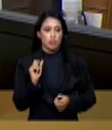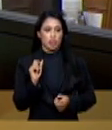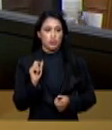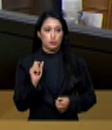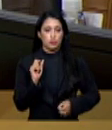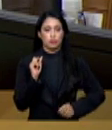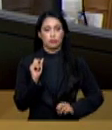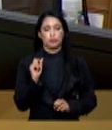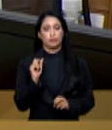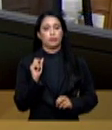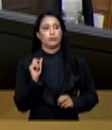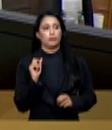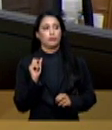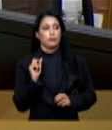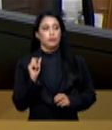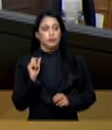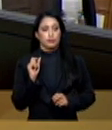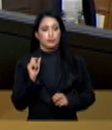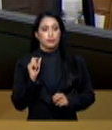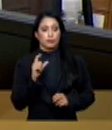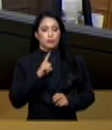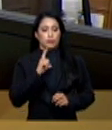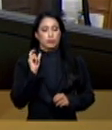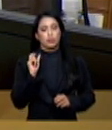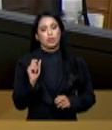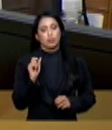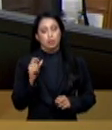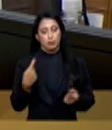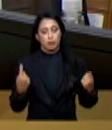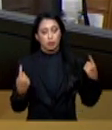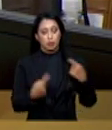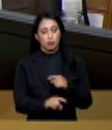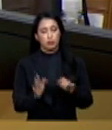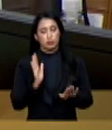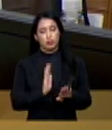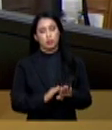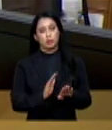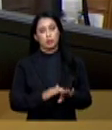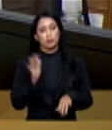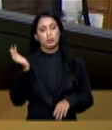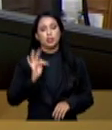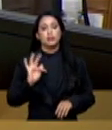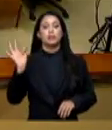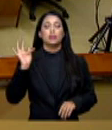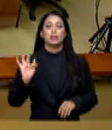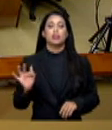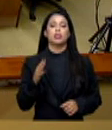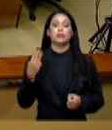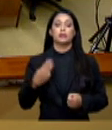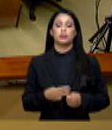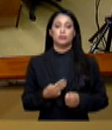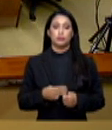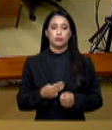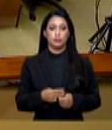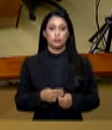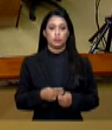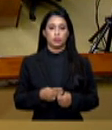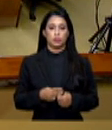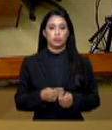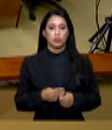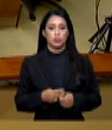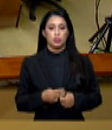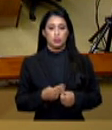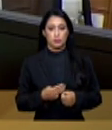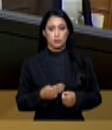imposição que contraria autonomia Federativa Municipal e